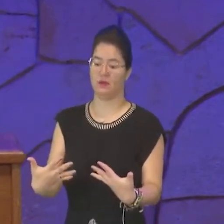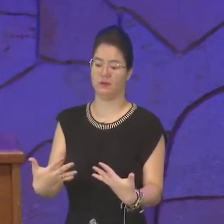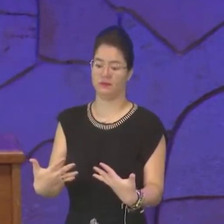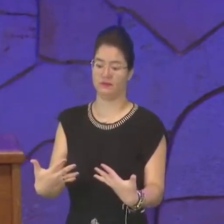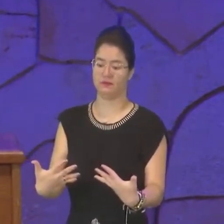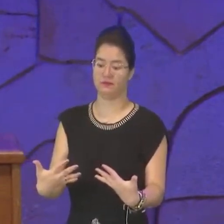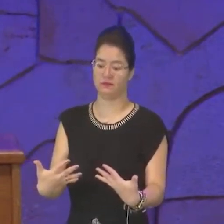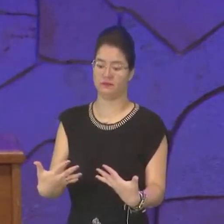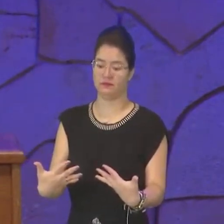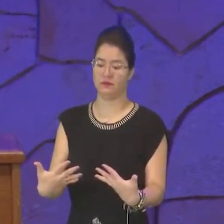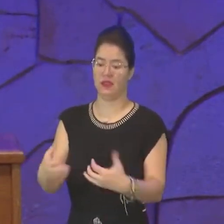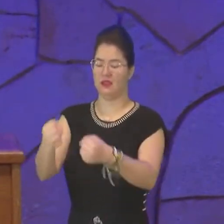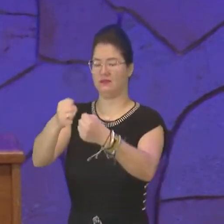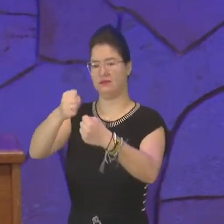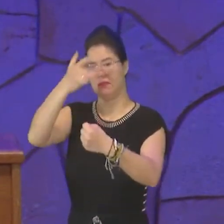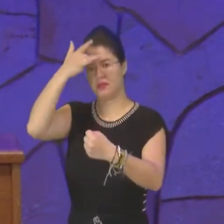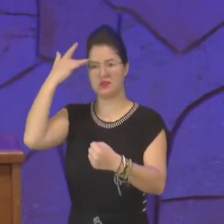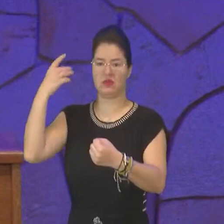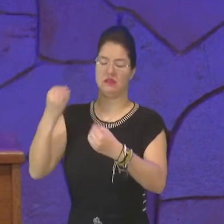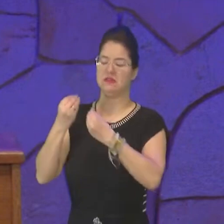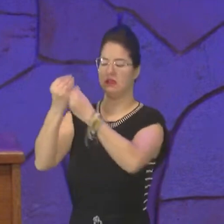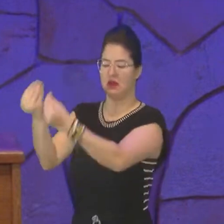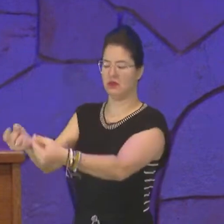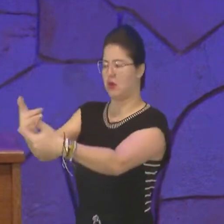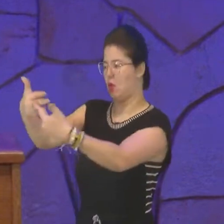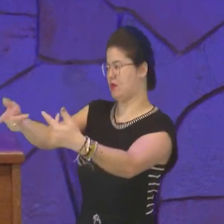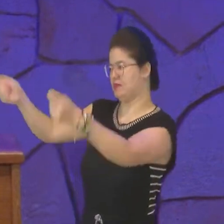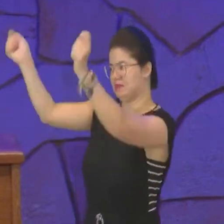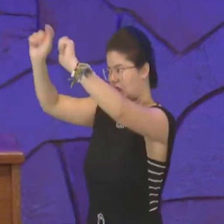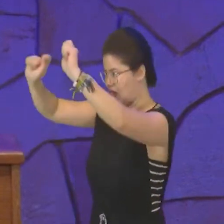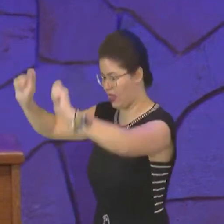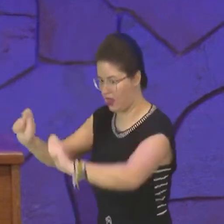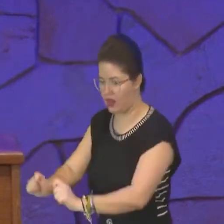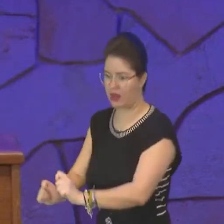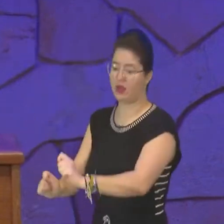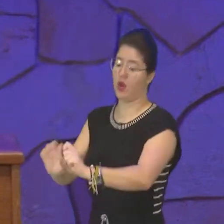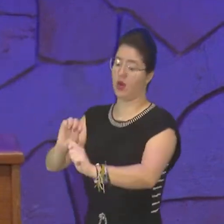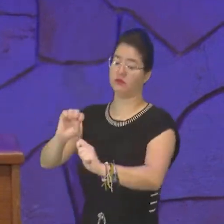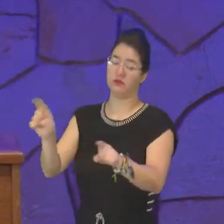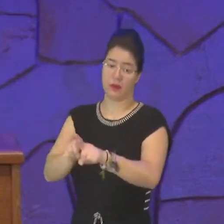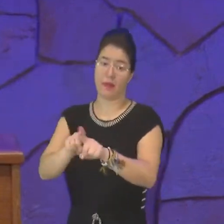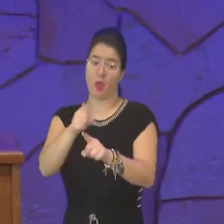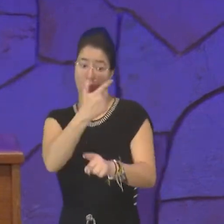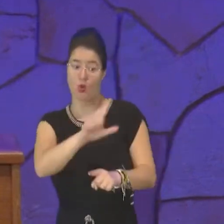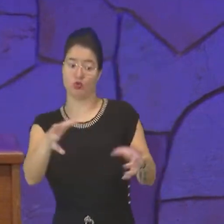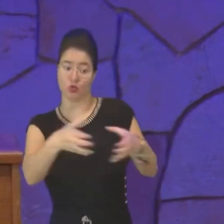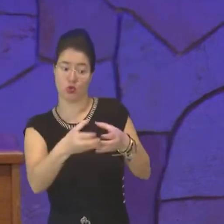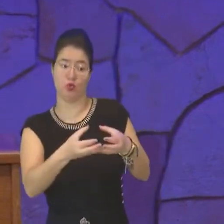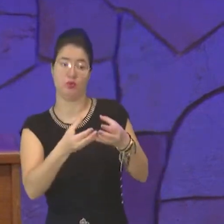as ofertas que eles faziam ao Senhor. Paulo tinha em mente aquilo que está aqui,